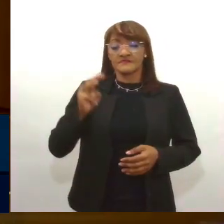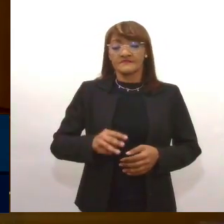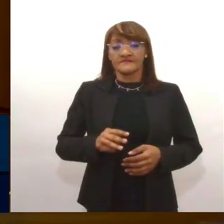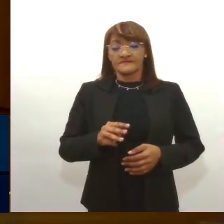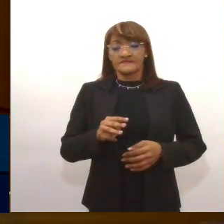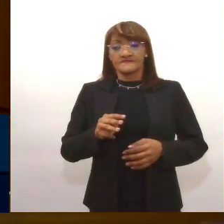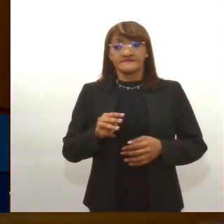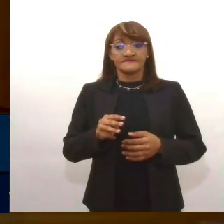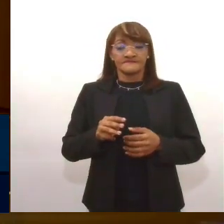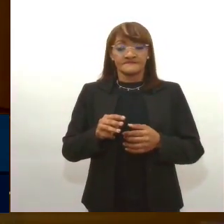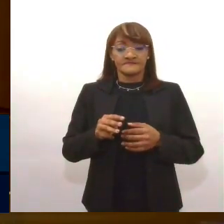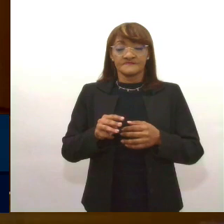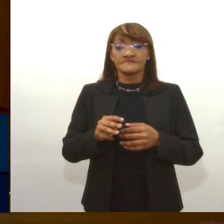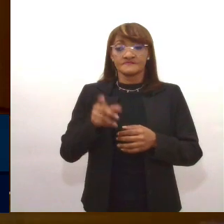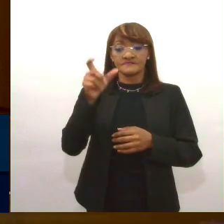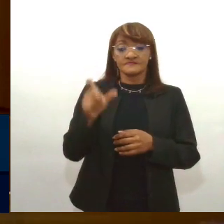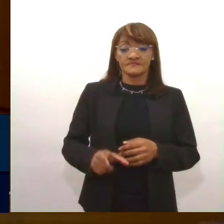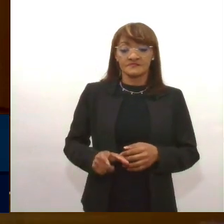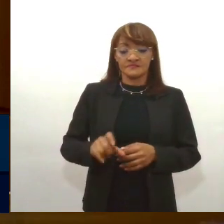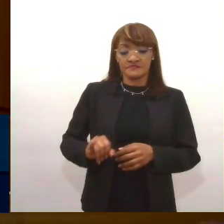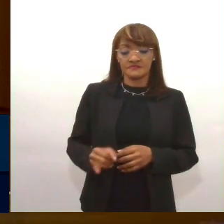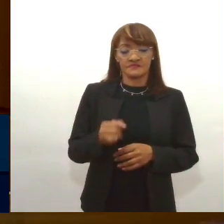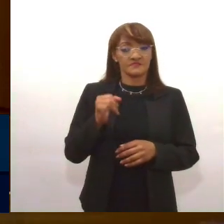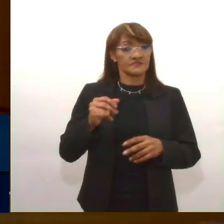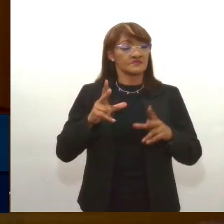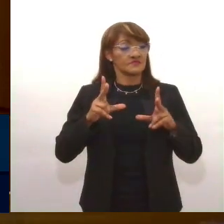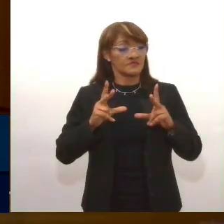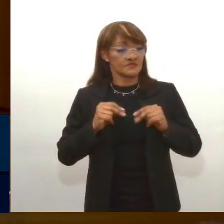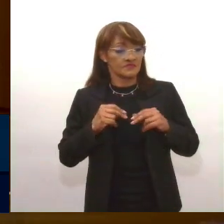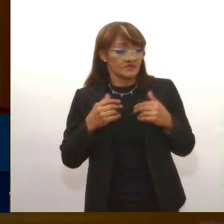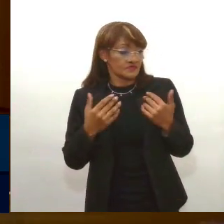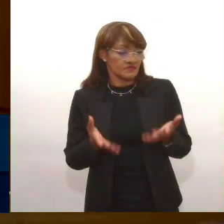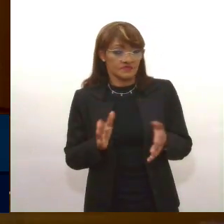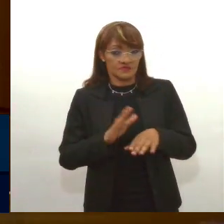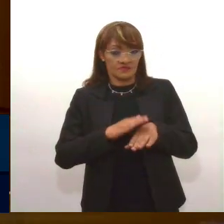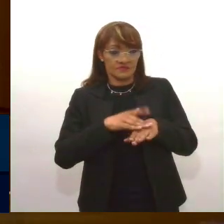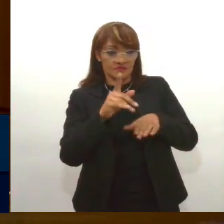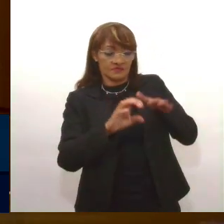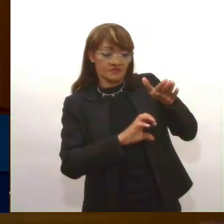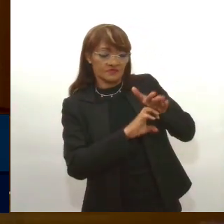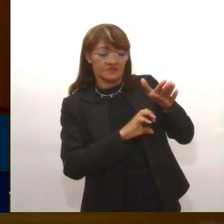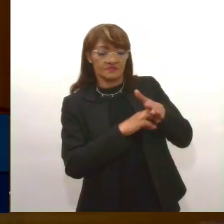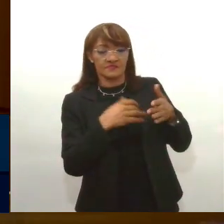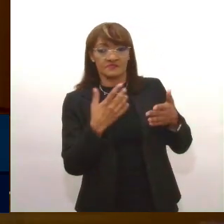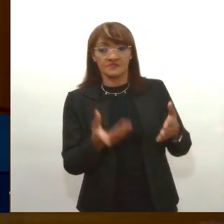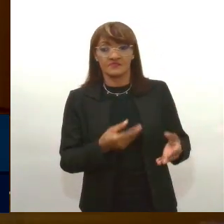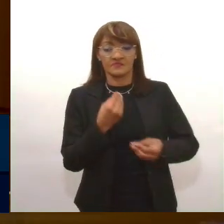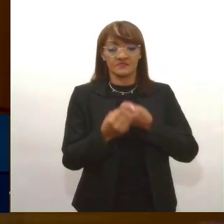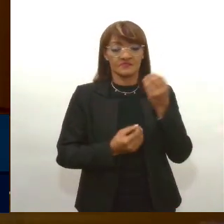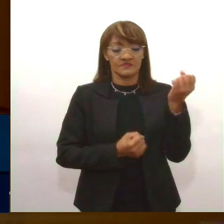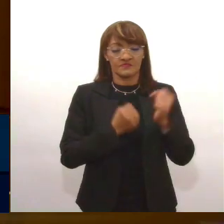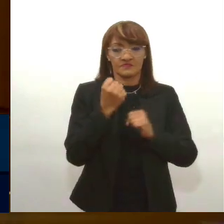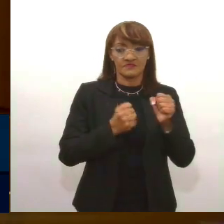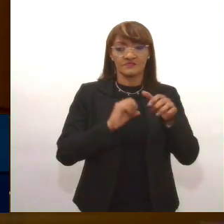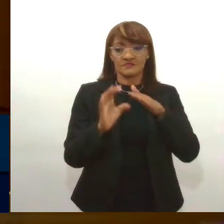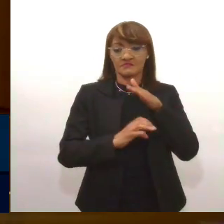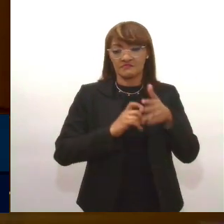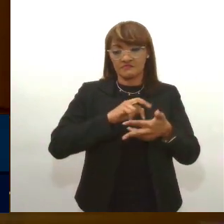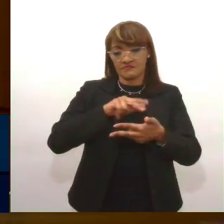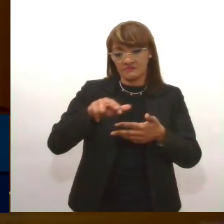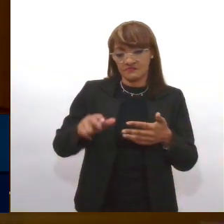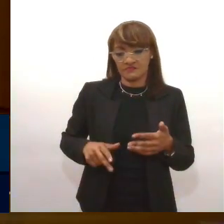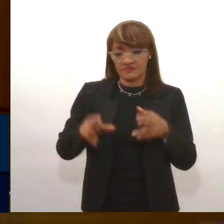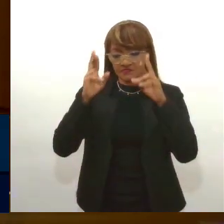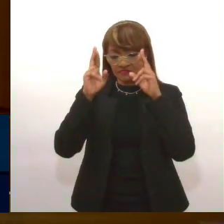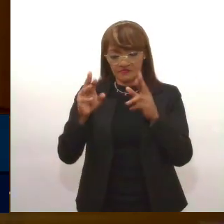grandes construtoras né os os grandes empreendimentos imobiliários desrespeitando o modo de viver né